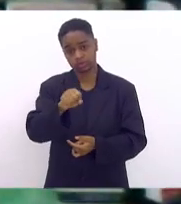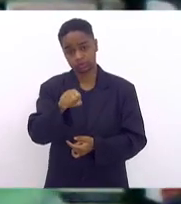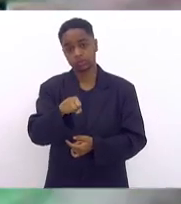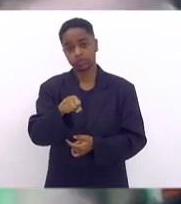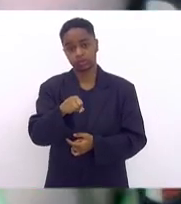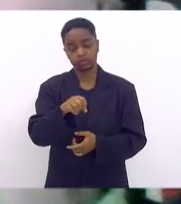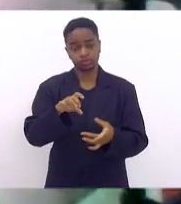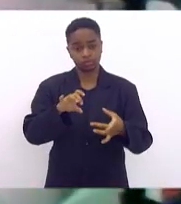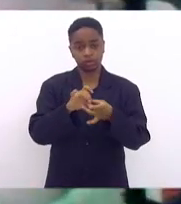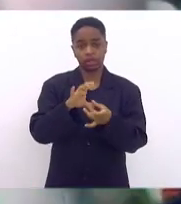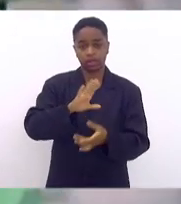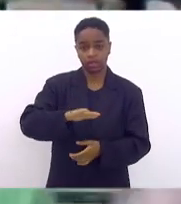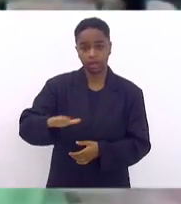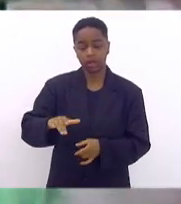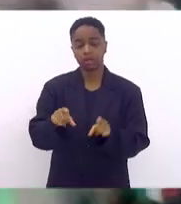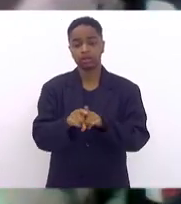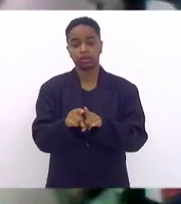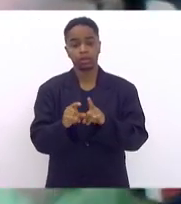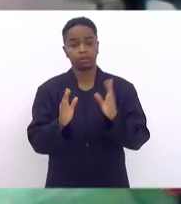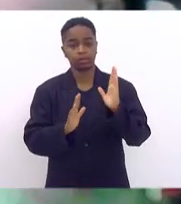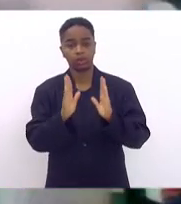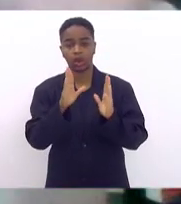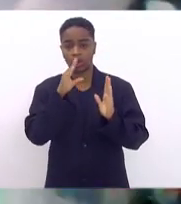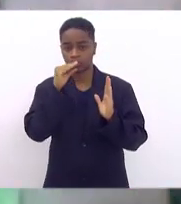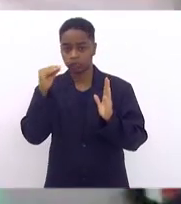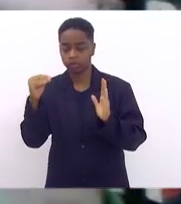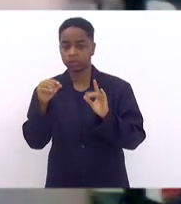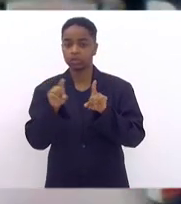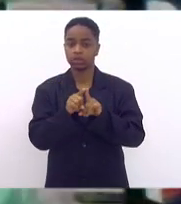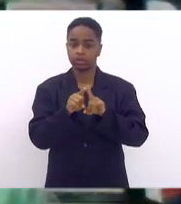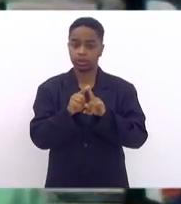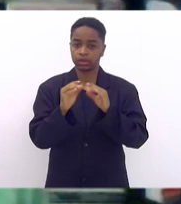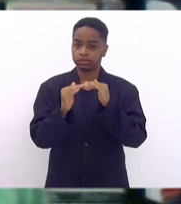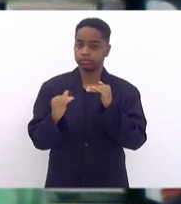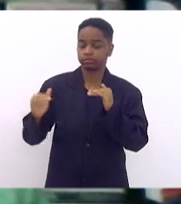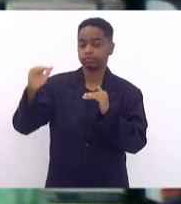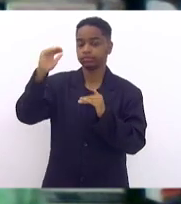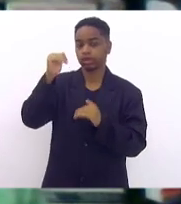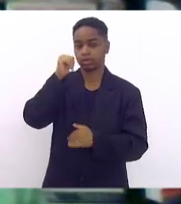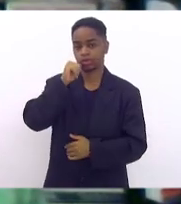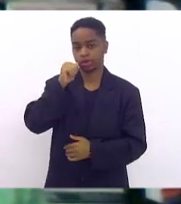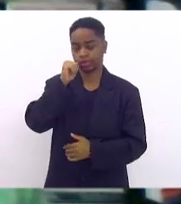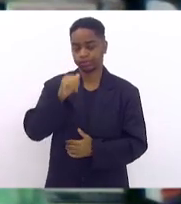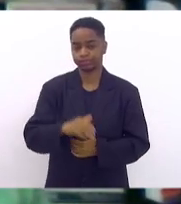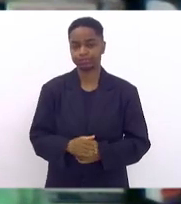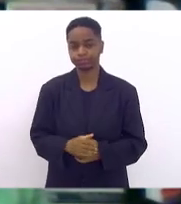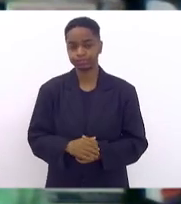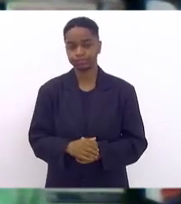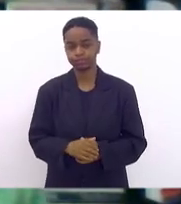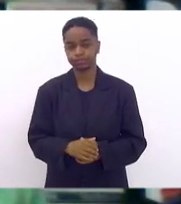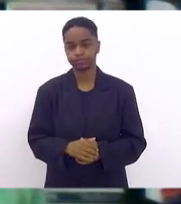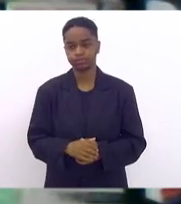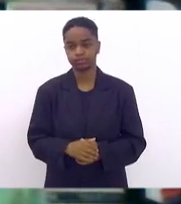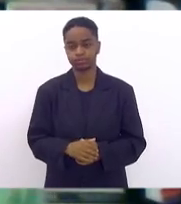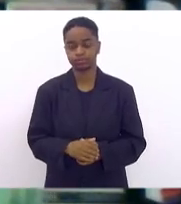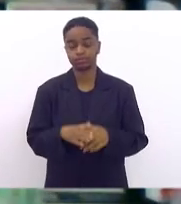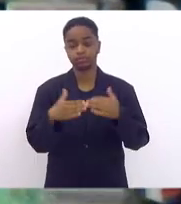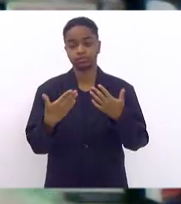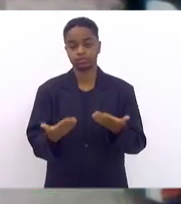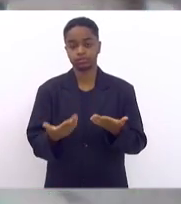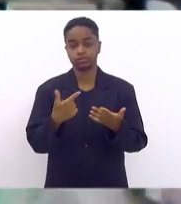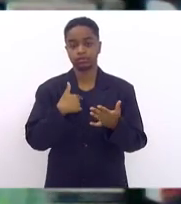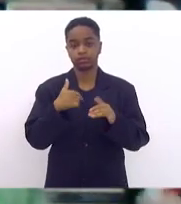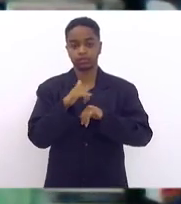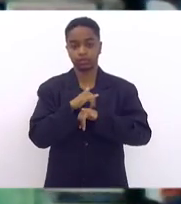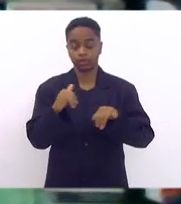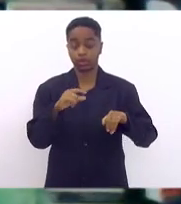na criança, aparecem na adolescente, aparecem também na mulher adulta. Tá? Então, o que eu digo assim, a gente tem por